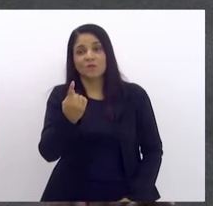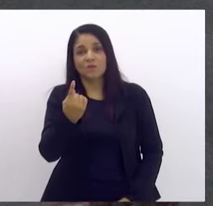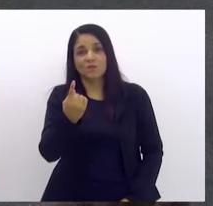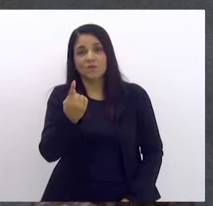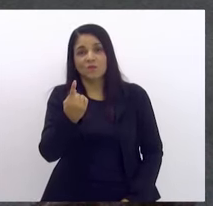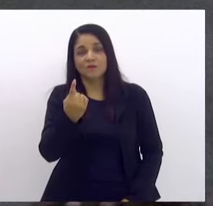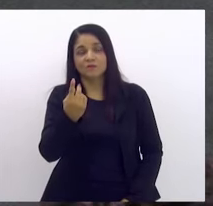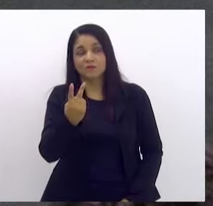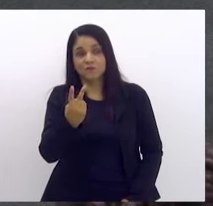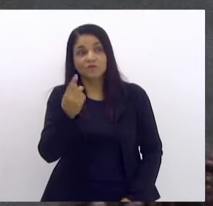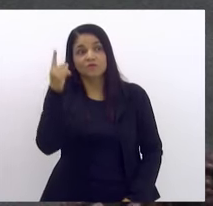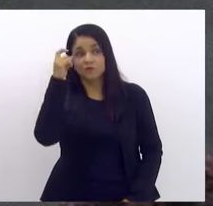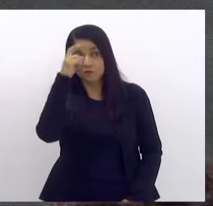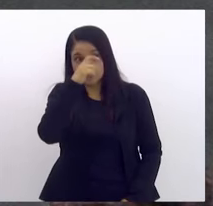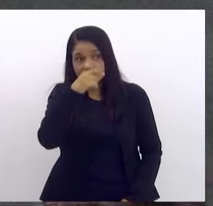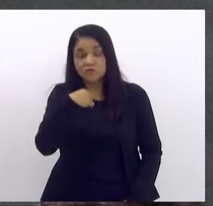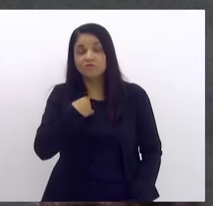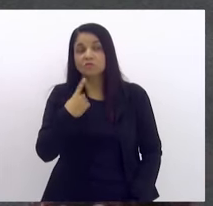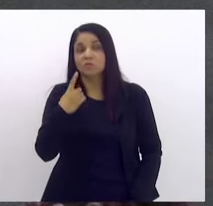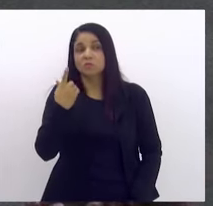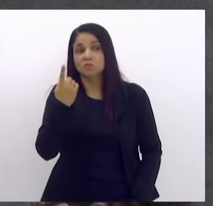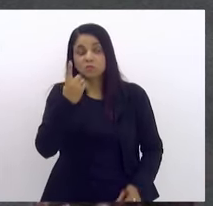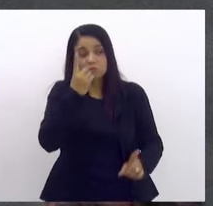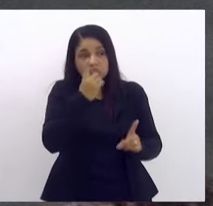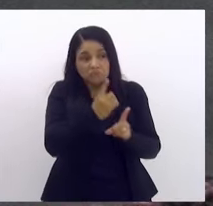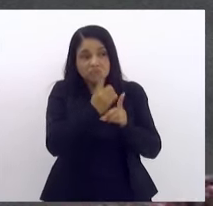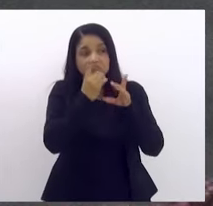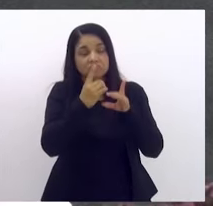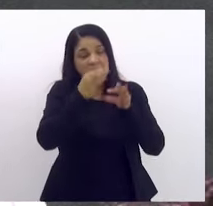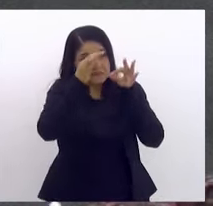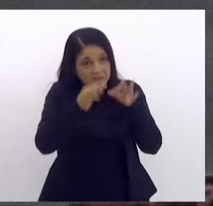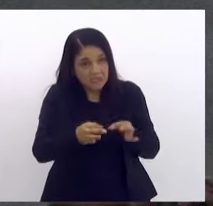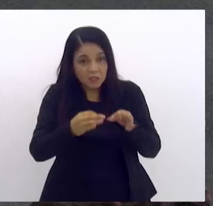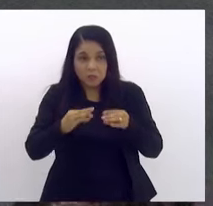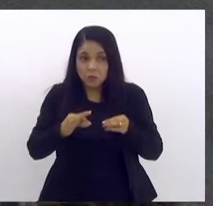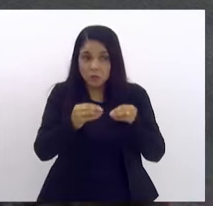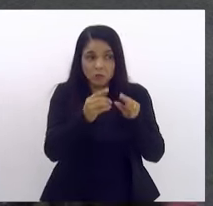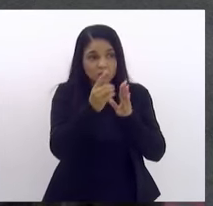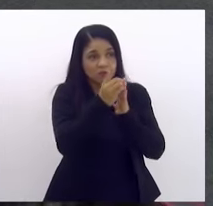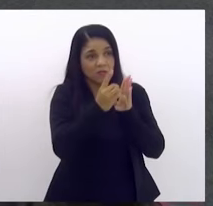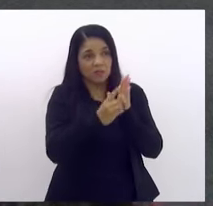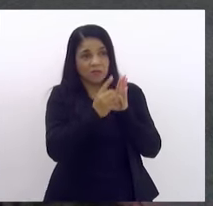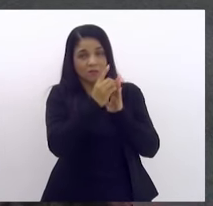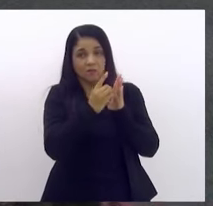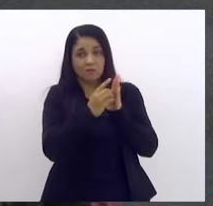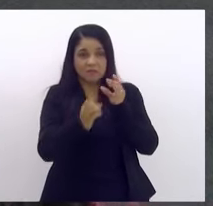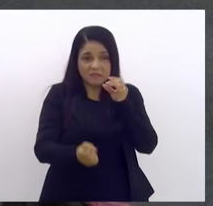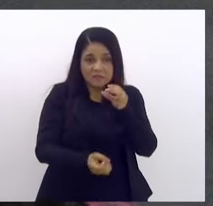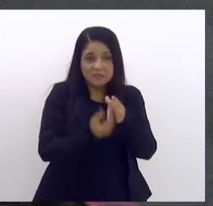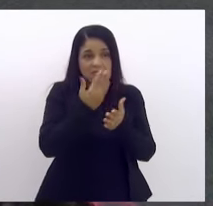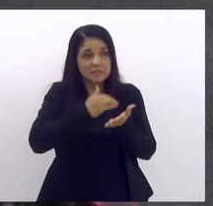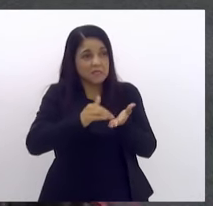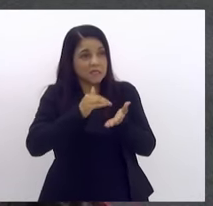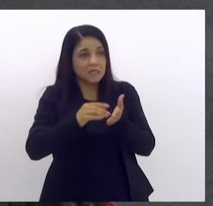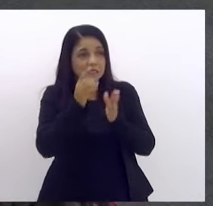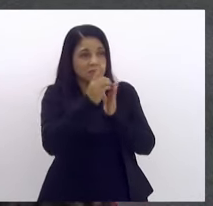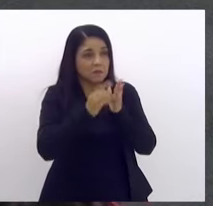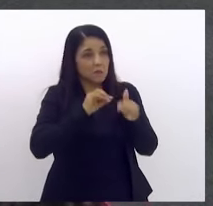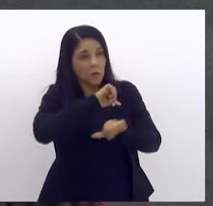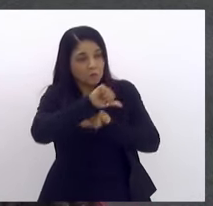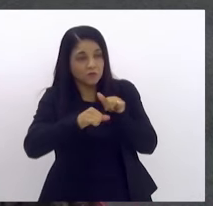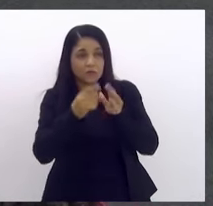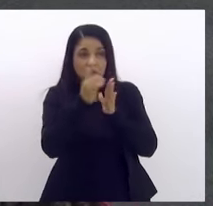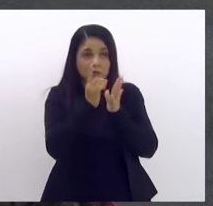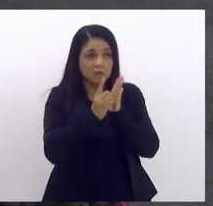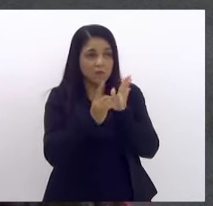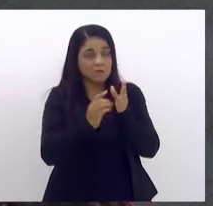muito difícil, porque nem eu consegui ter certeza se eu consegui achar todos os decretos, que criou a secretaria por decreto, depois modificou por outro